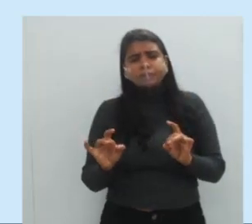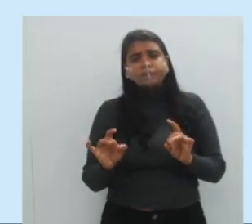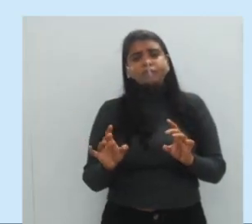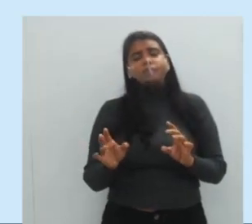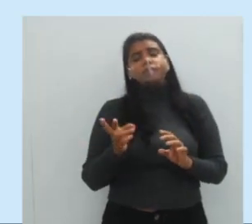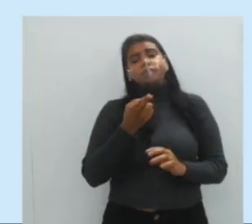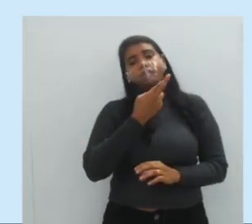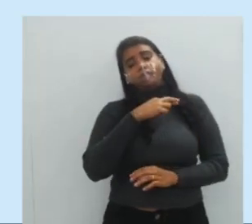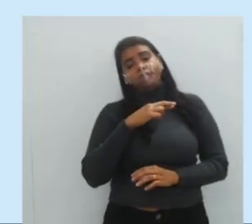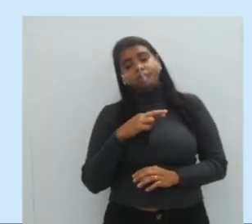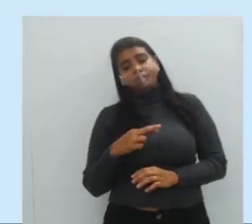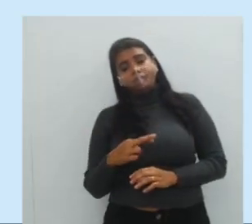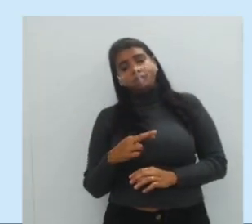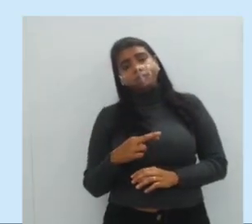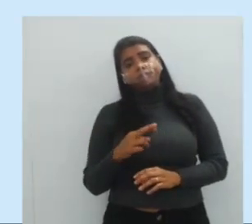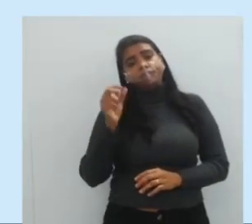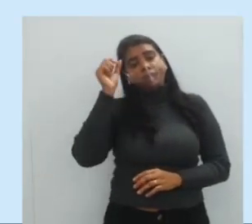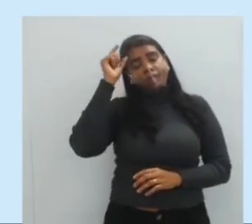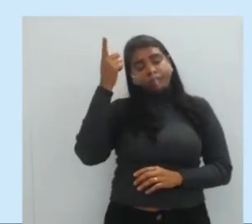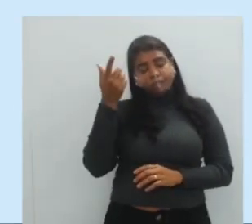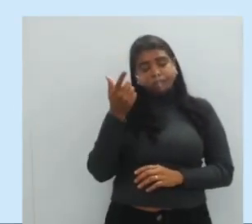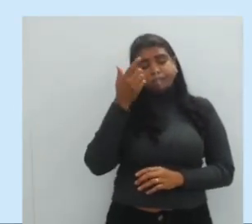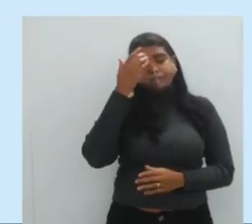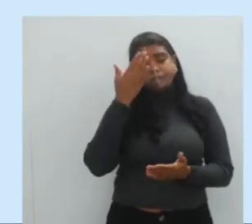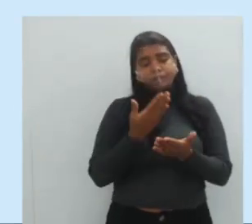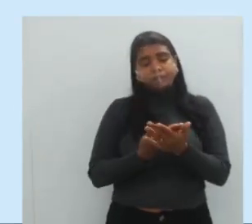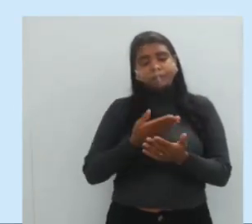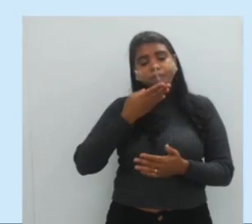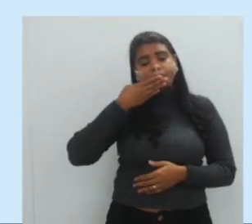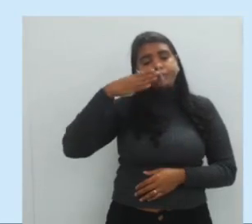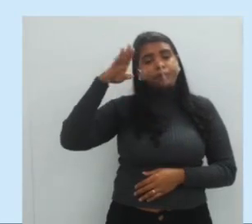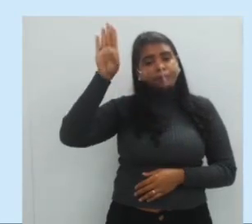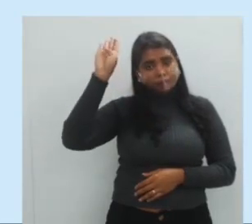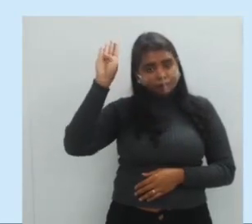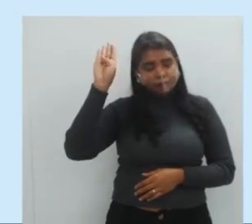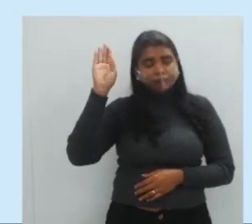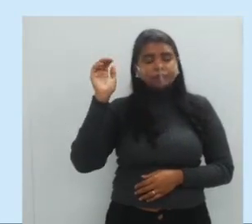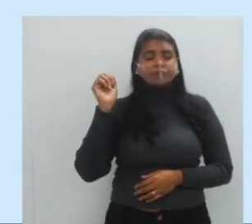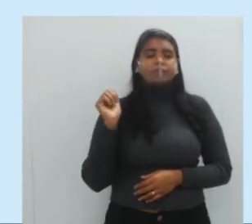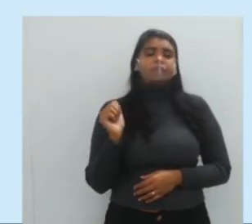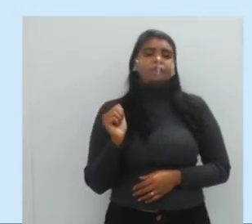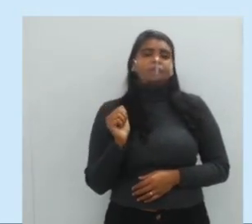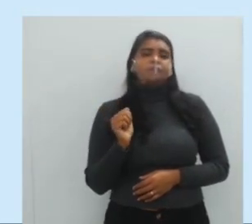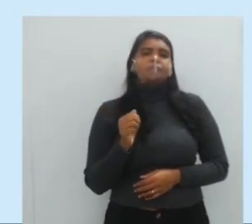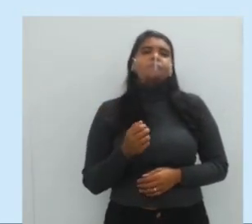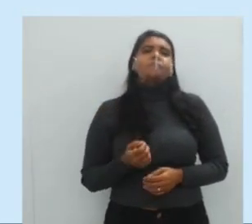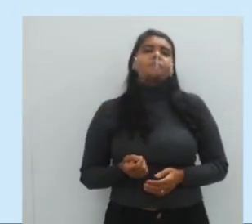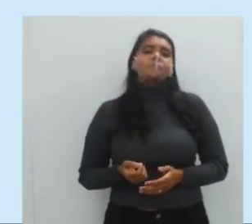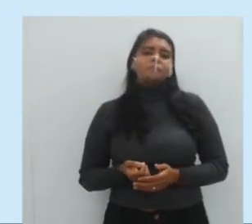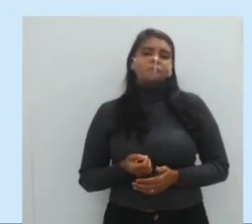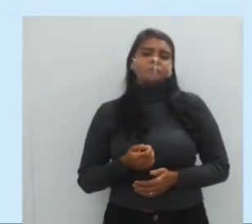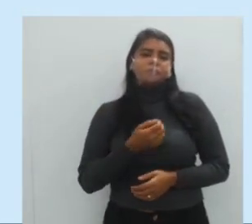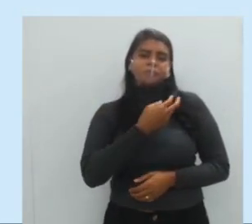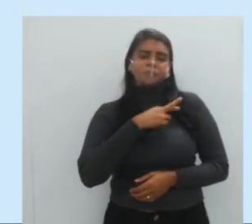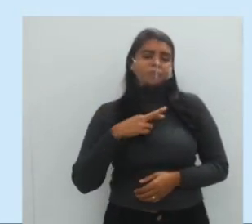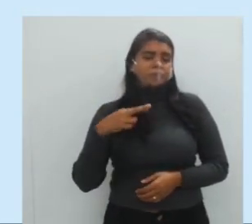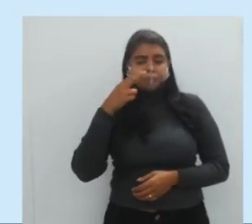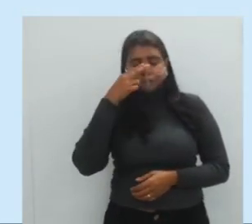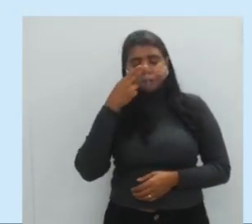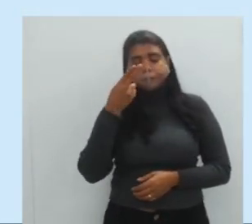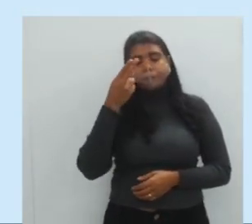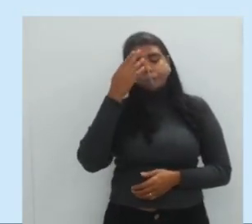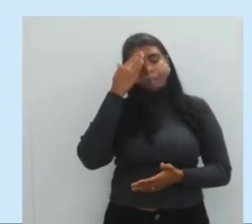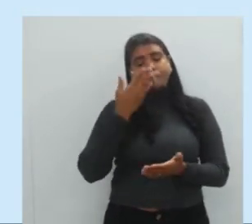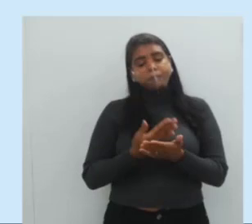está externando, certo? Uma ideia defendida, definida por uma determinada crença,